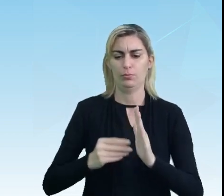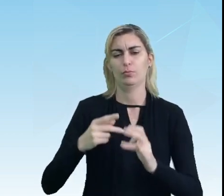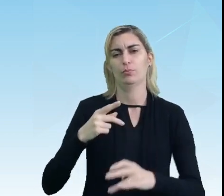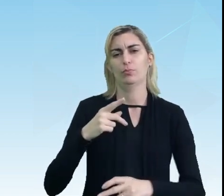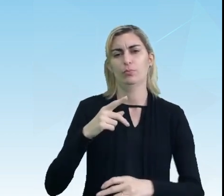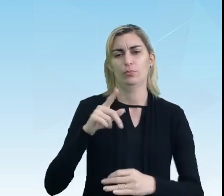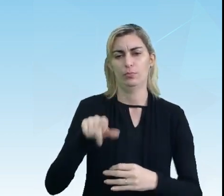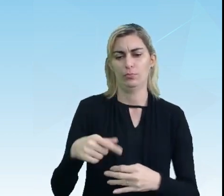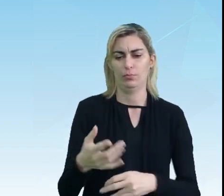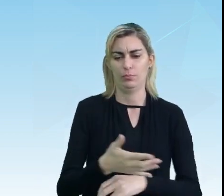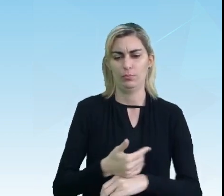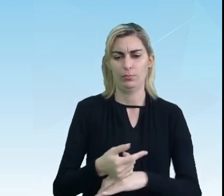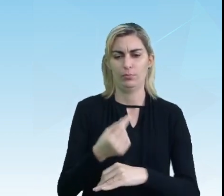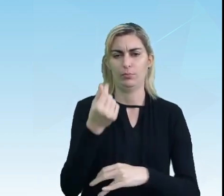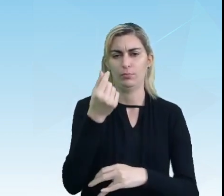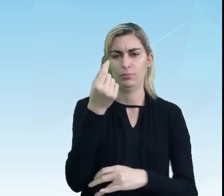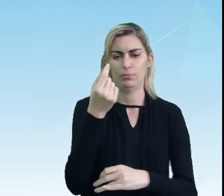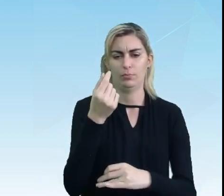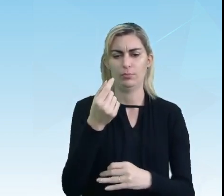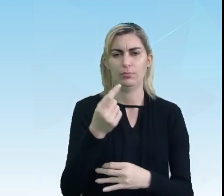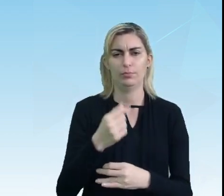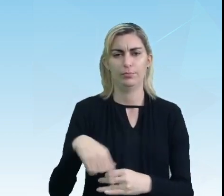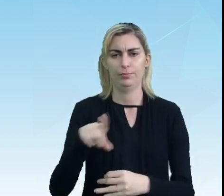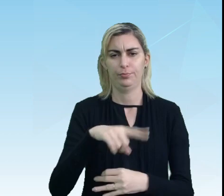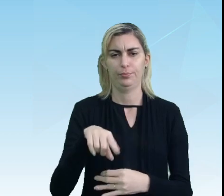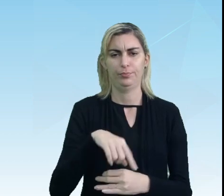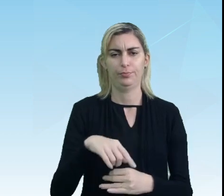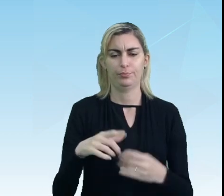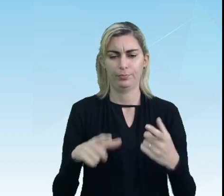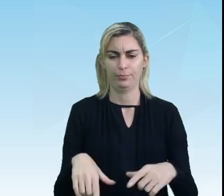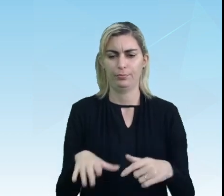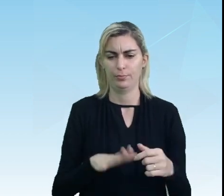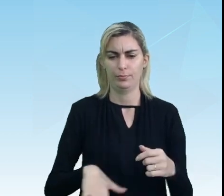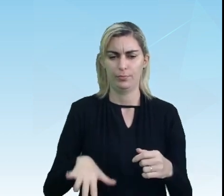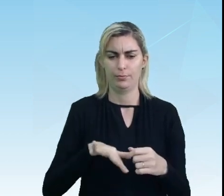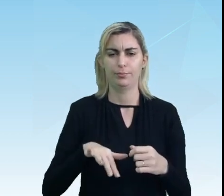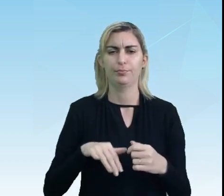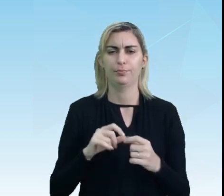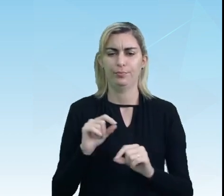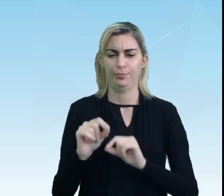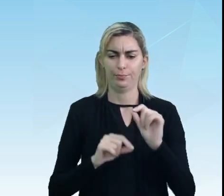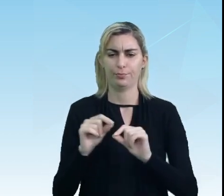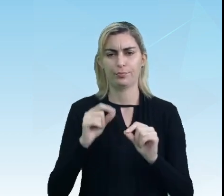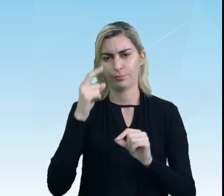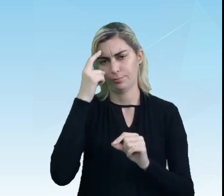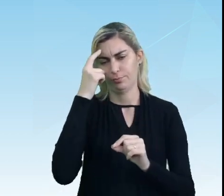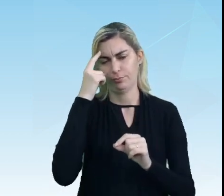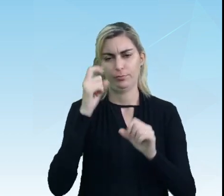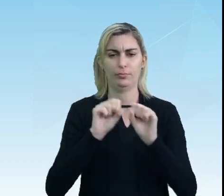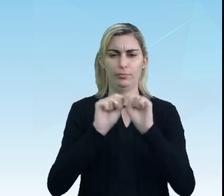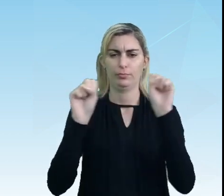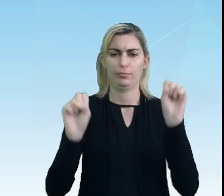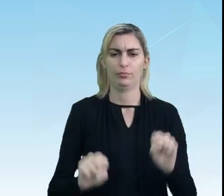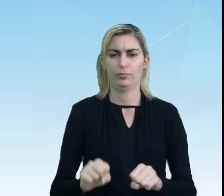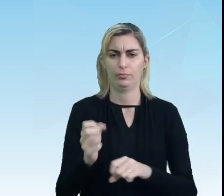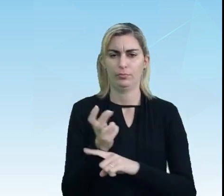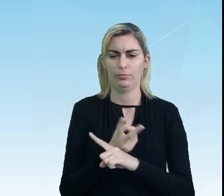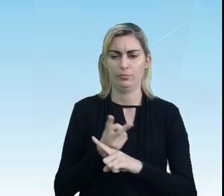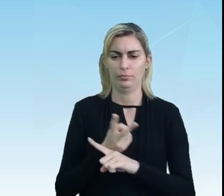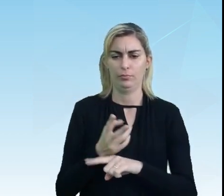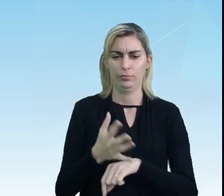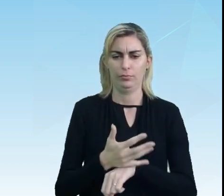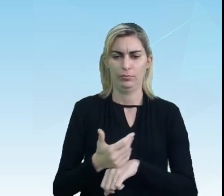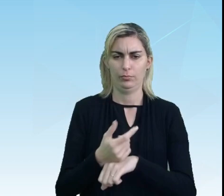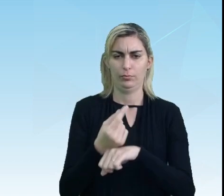gente, ela é a causa dos males do nosso meio ambiente. Porque pela lógica do sistema é buscar o lucro